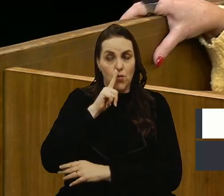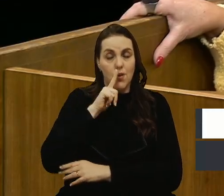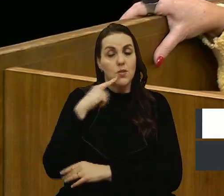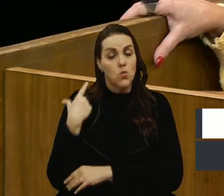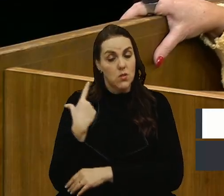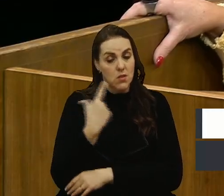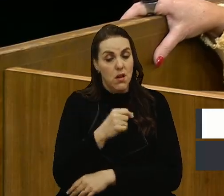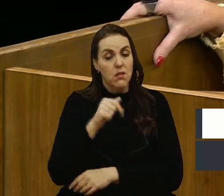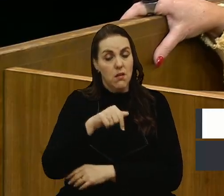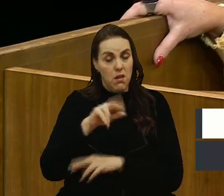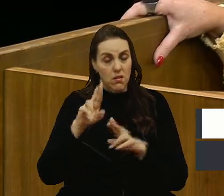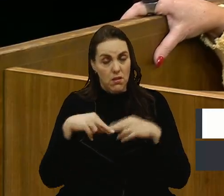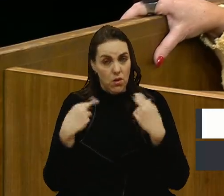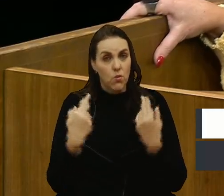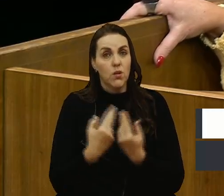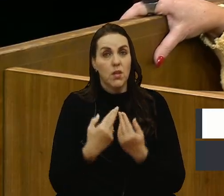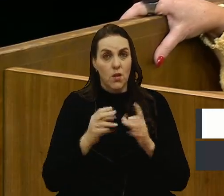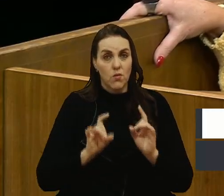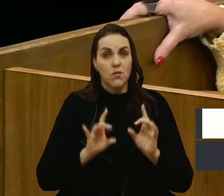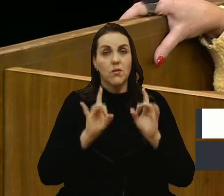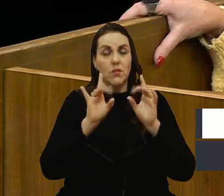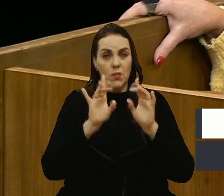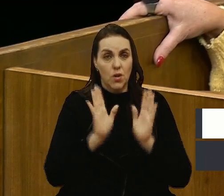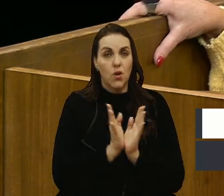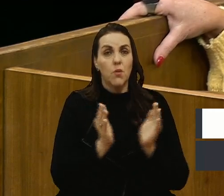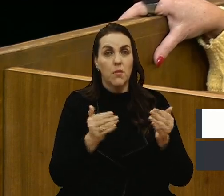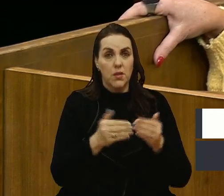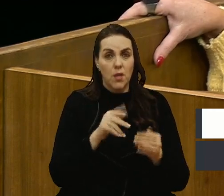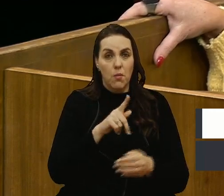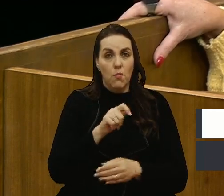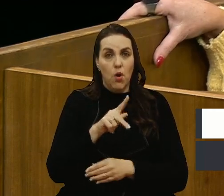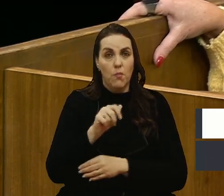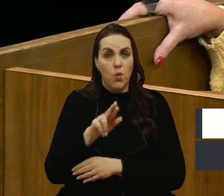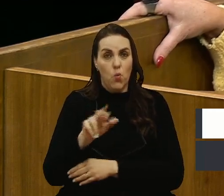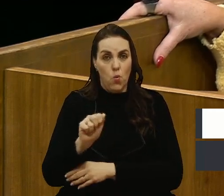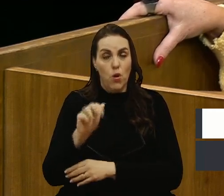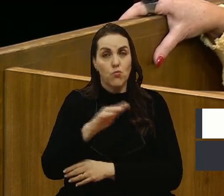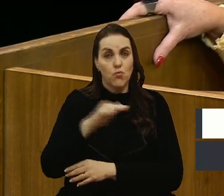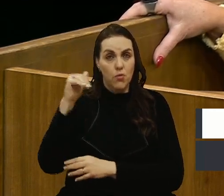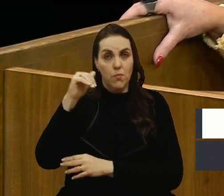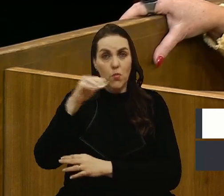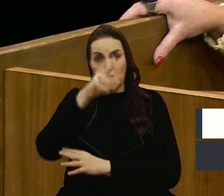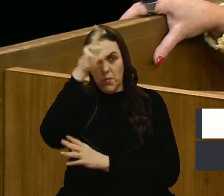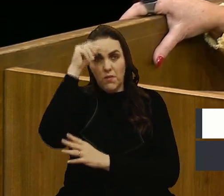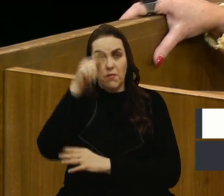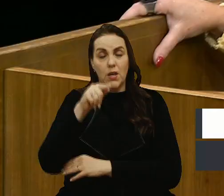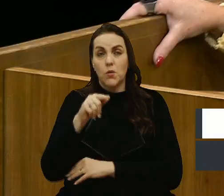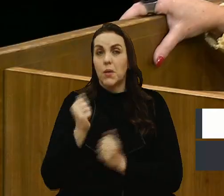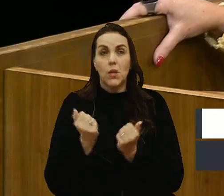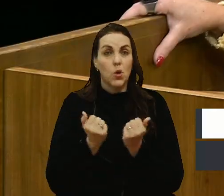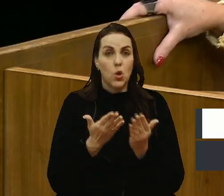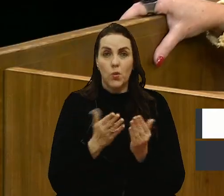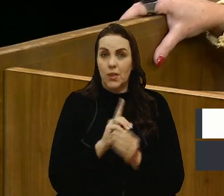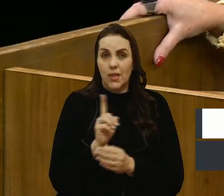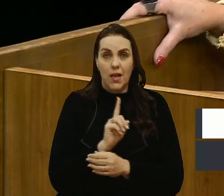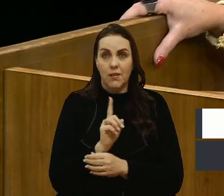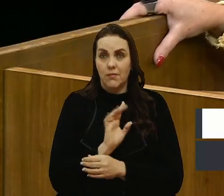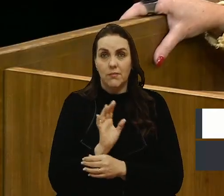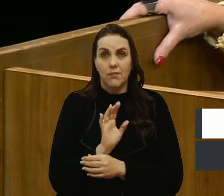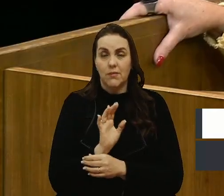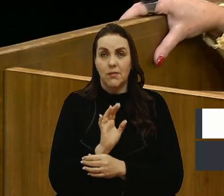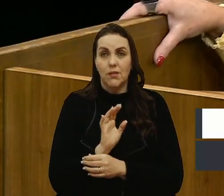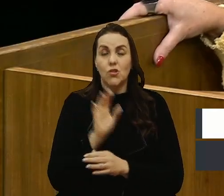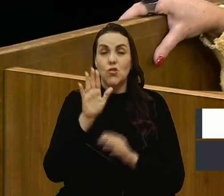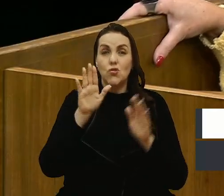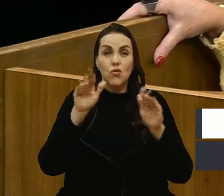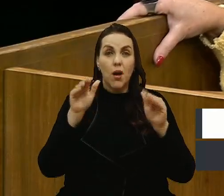sessão, uma reunião extraordinária do Comitê Pop Rua, chamada pelo prefeito, para que a gente não desse, ou